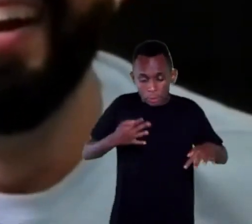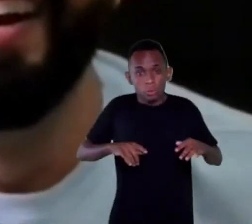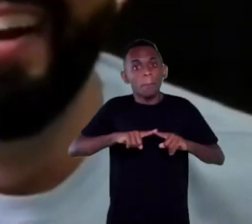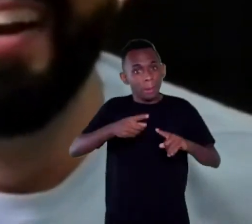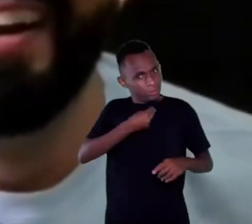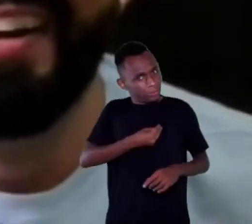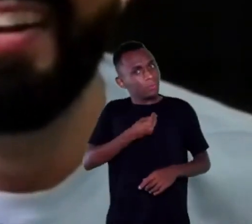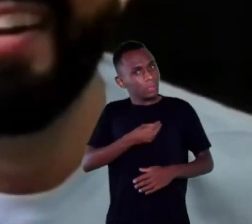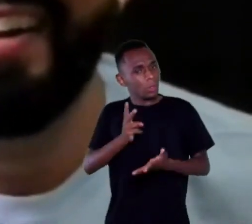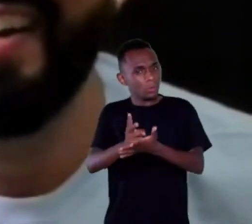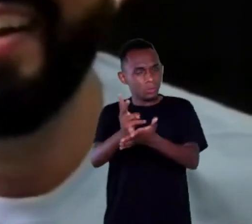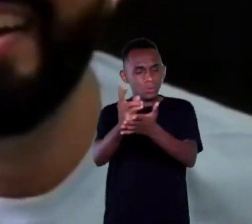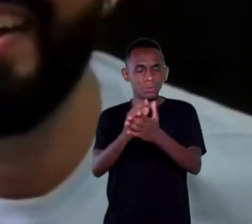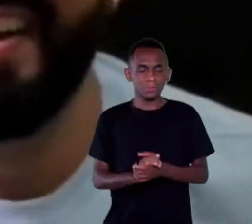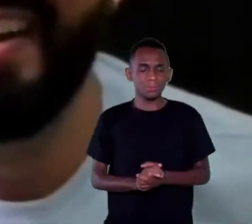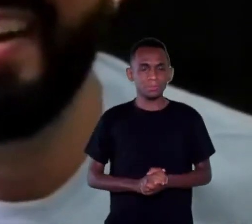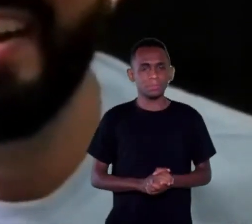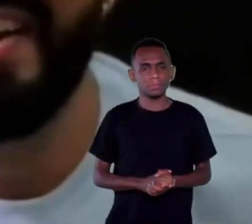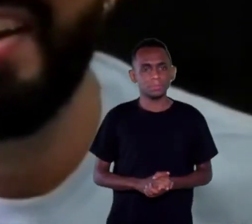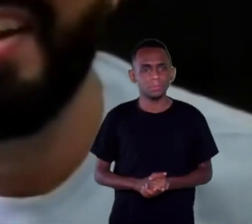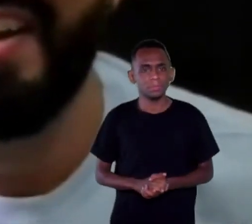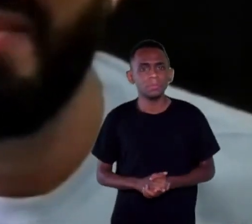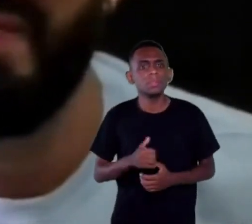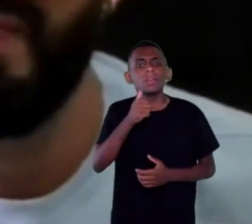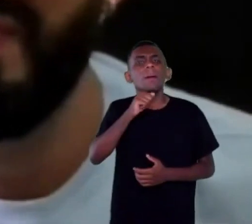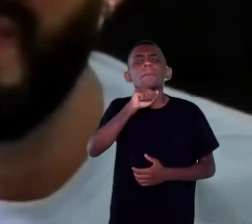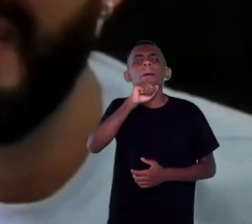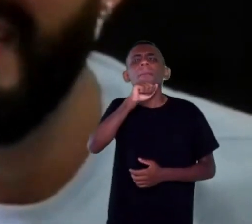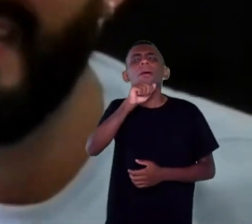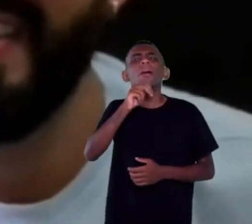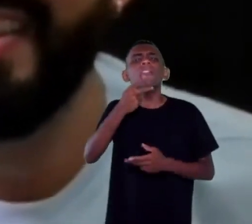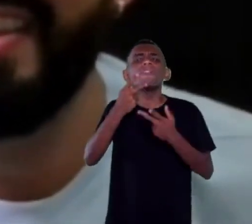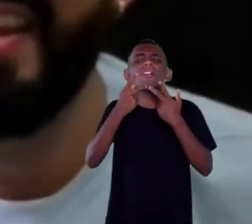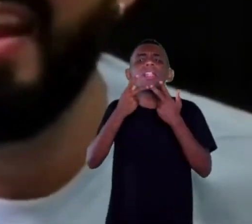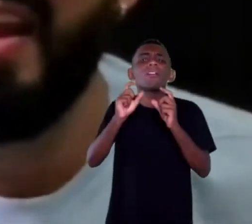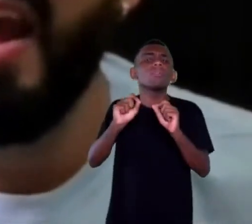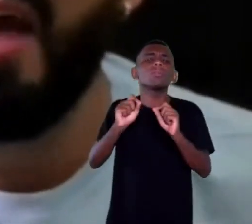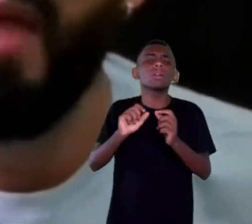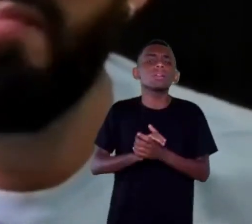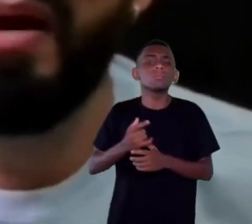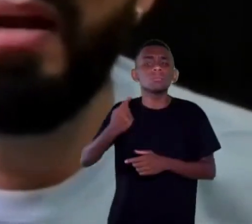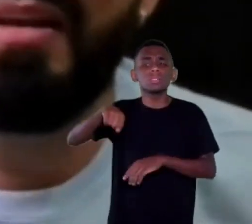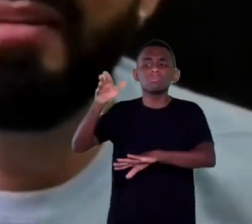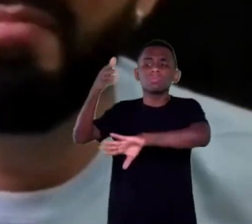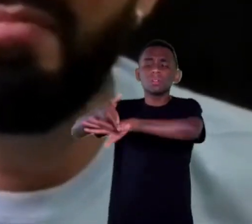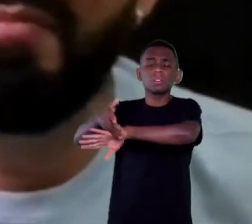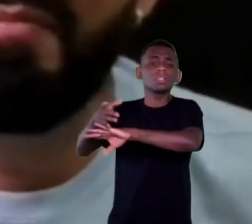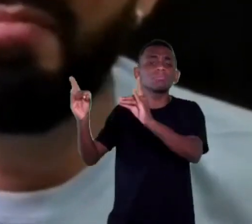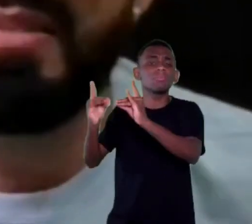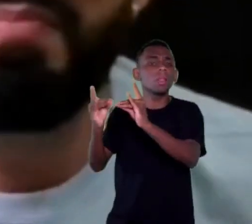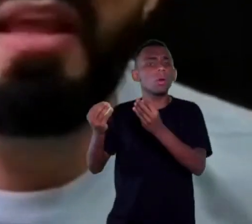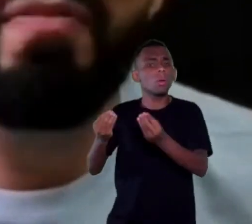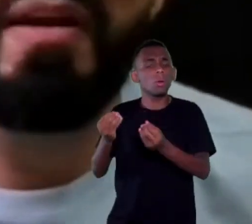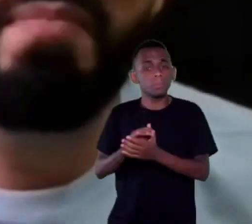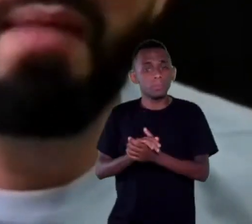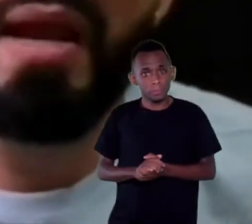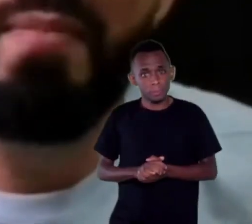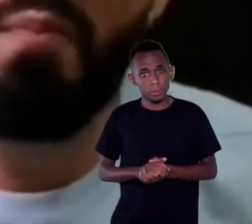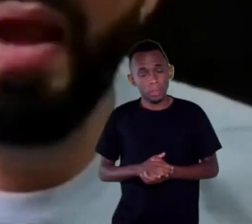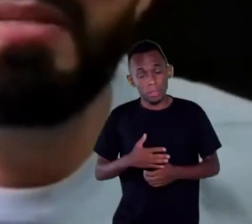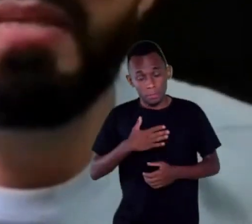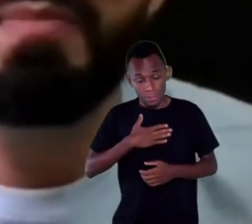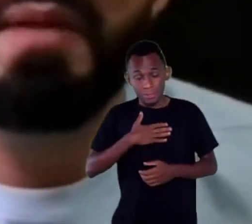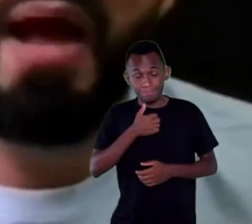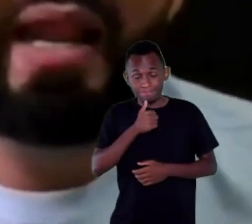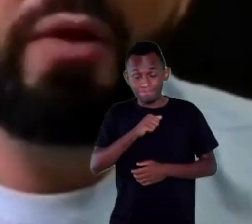Uhum. Aqui, sua mãe, o que ela falava desse stand de velório? Ela não A minha Entendi, mãe sempre teve, a minha